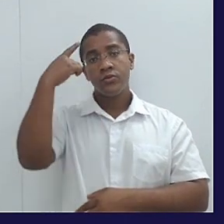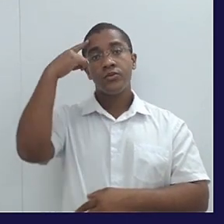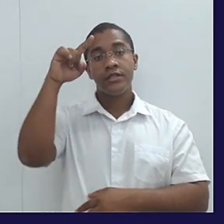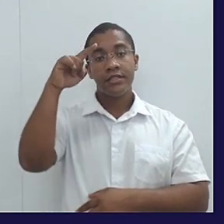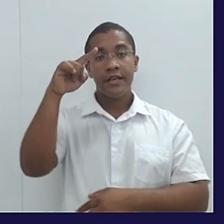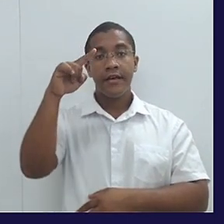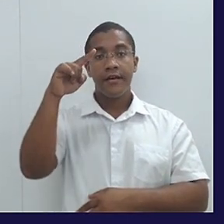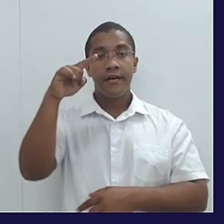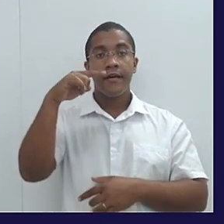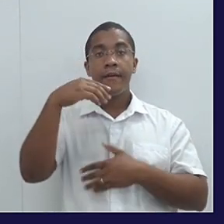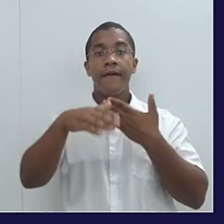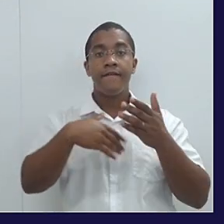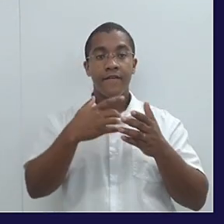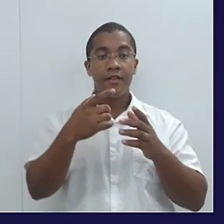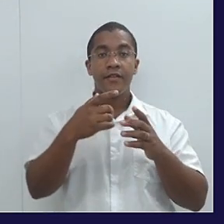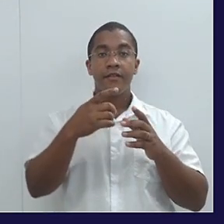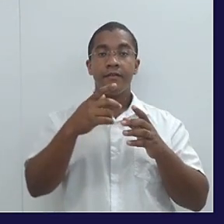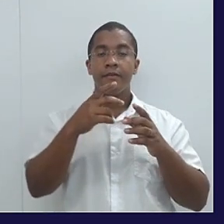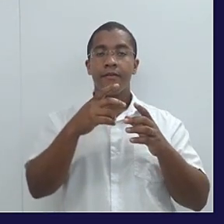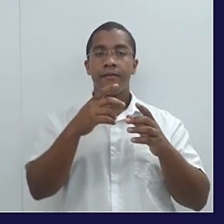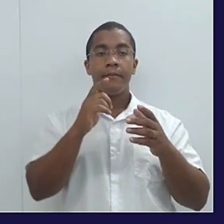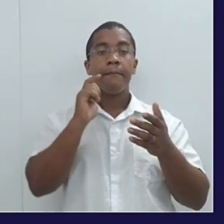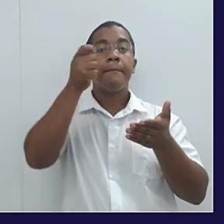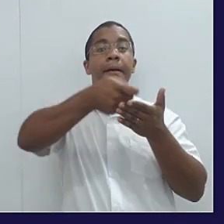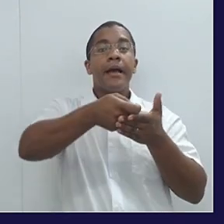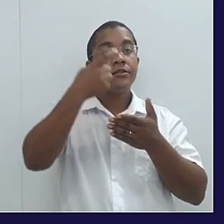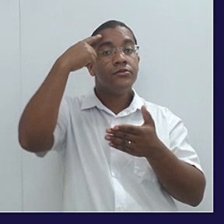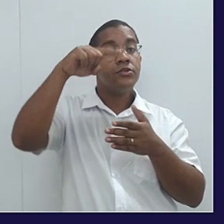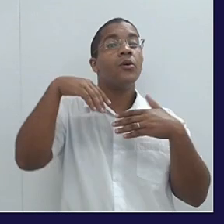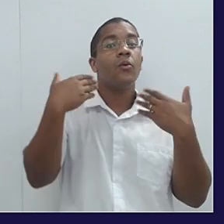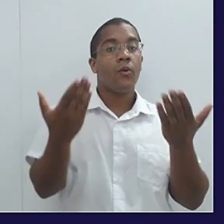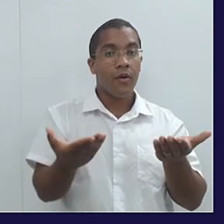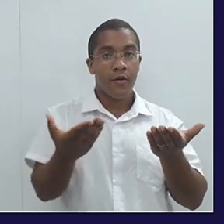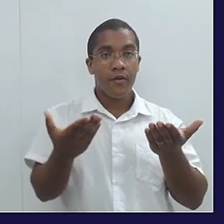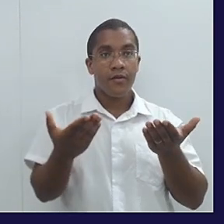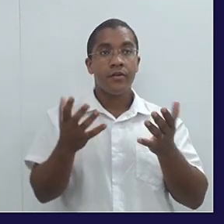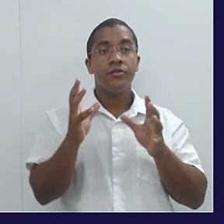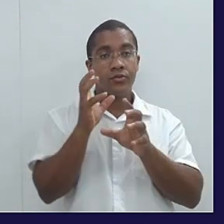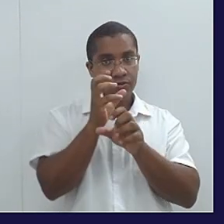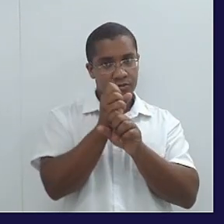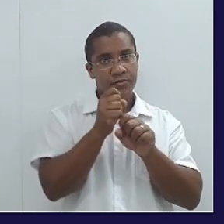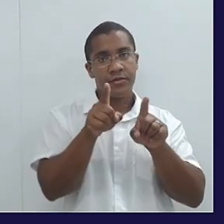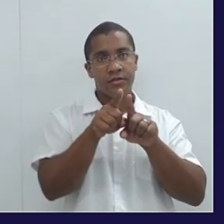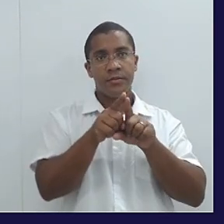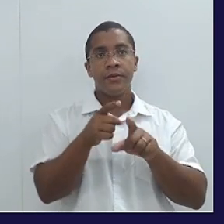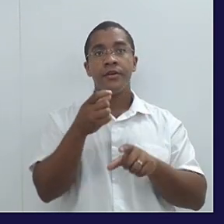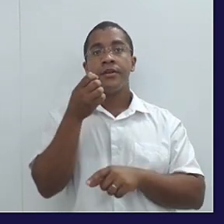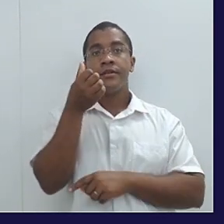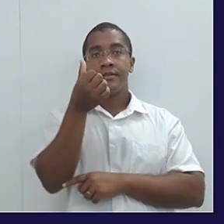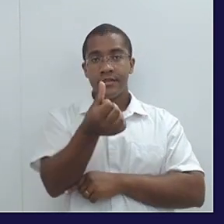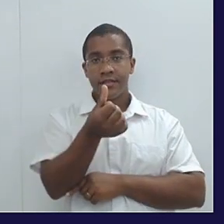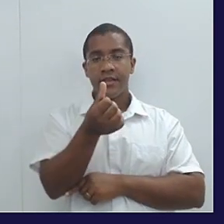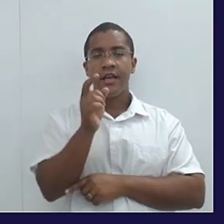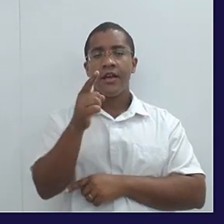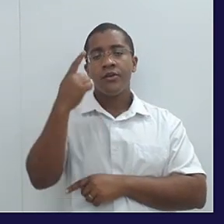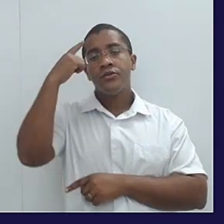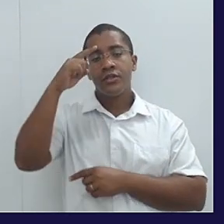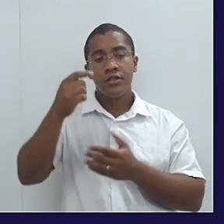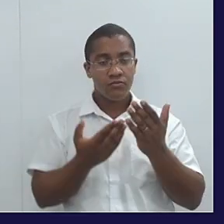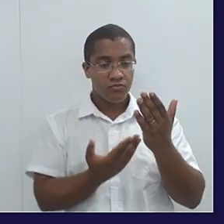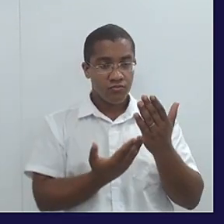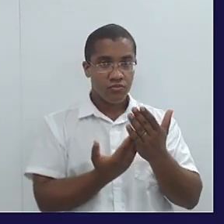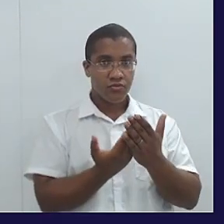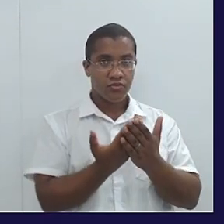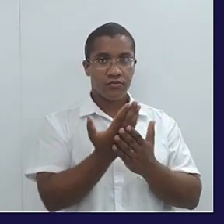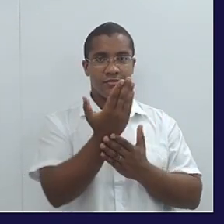ser a data do vencimento e o total a pagar. O 6, na realidade, vai ser a data de emissão,